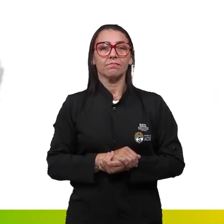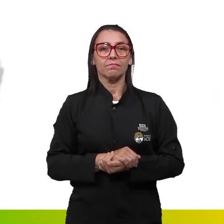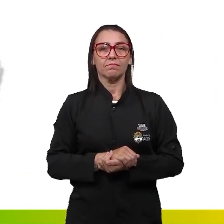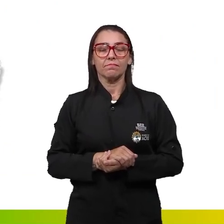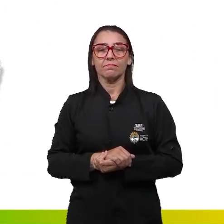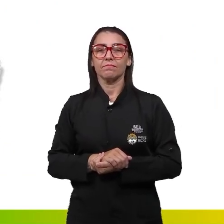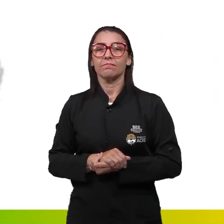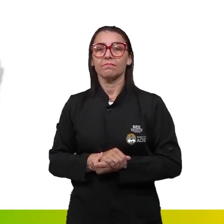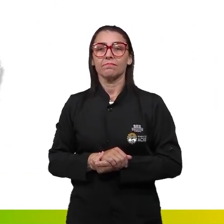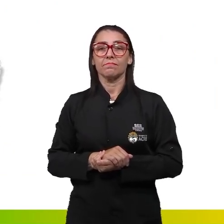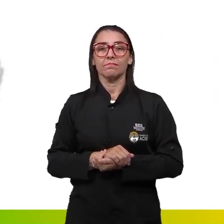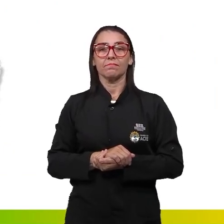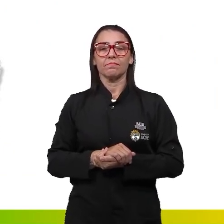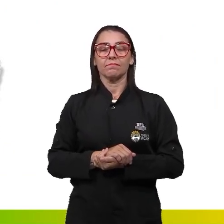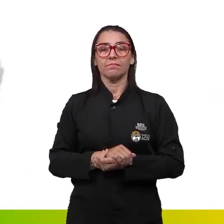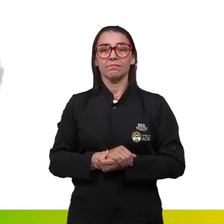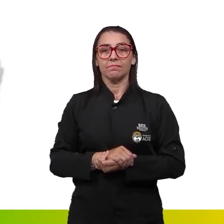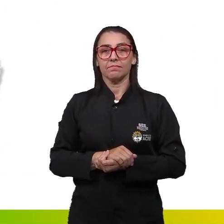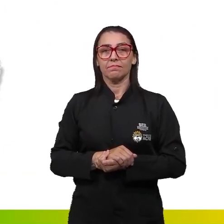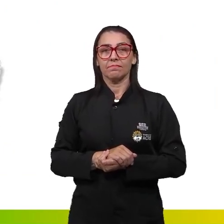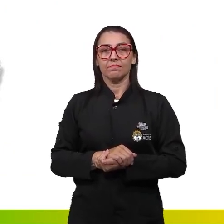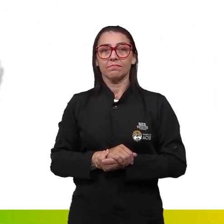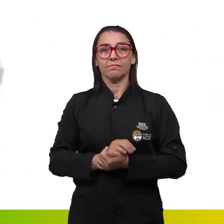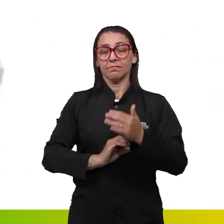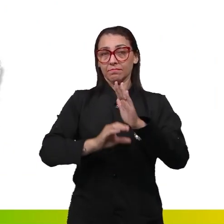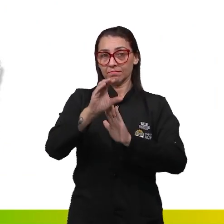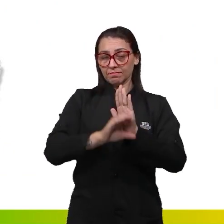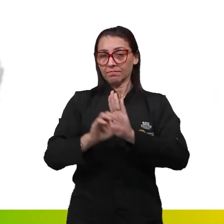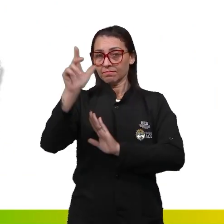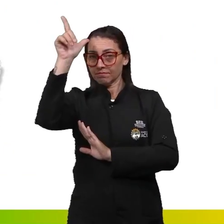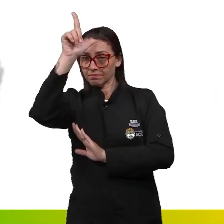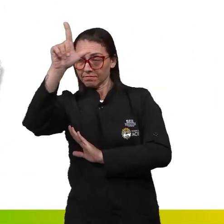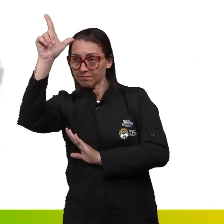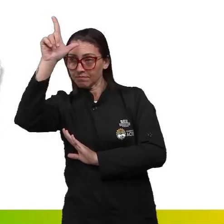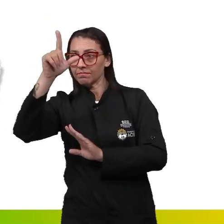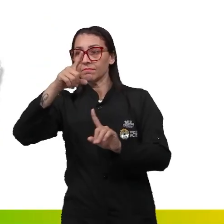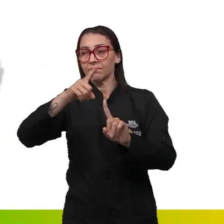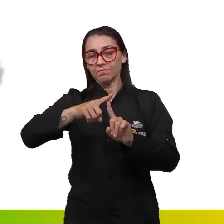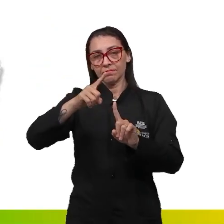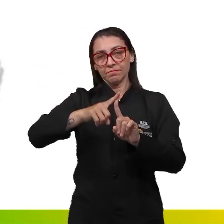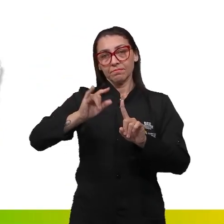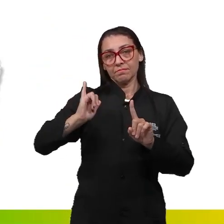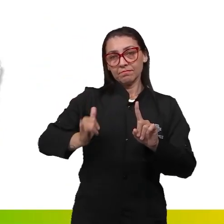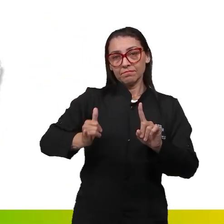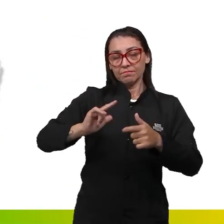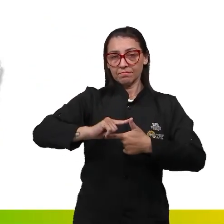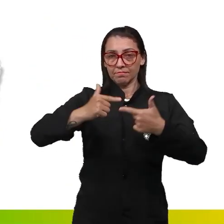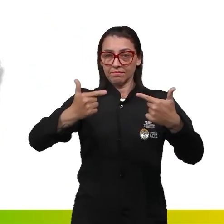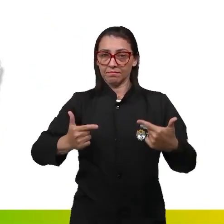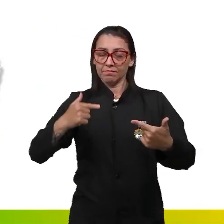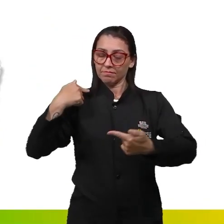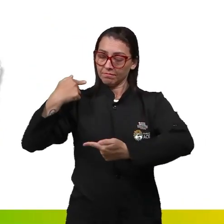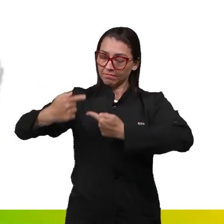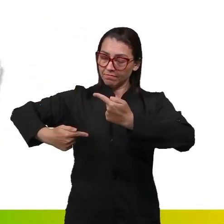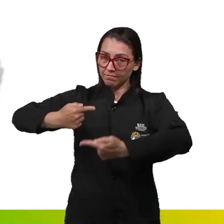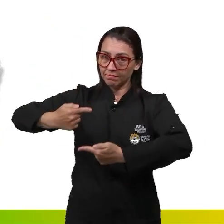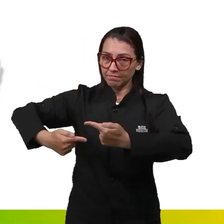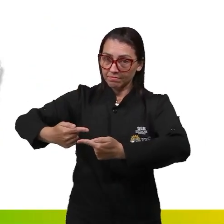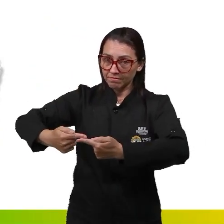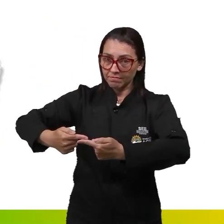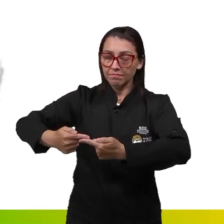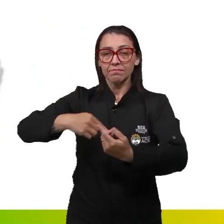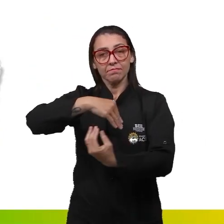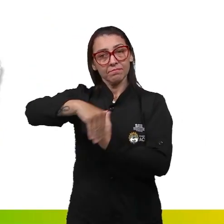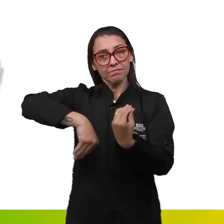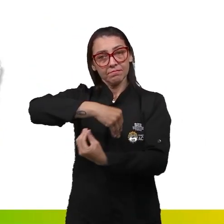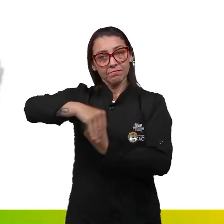na aula. Trabalhamos o conceito de lenda, né, que é um tipo de relato tradicional, passa de geração em geração, que